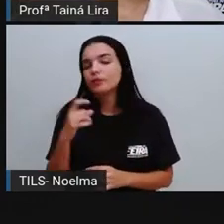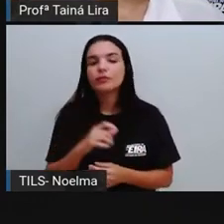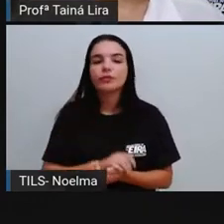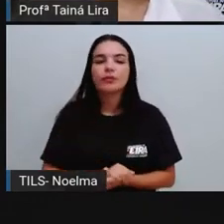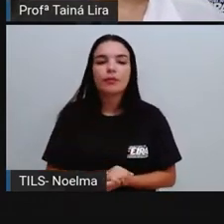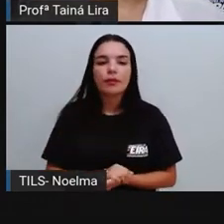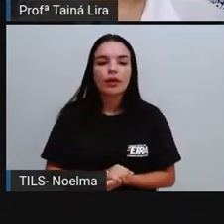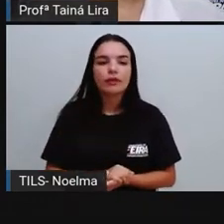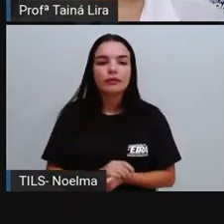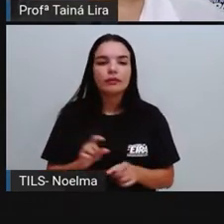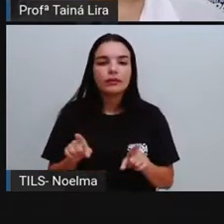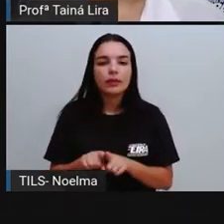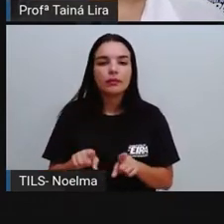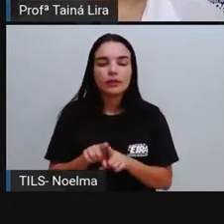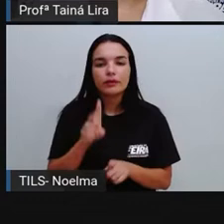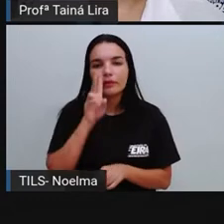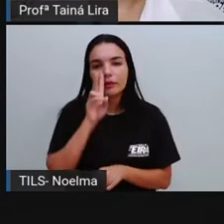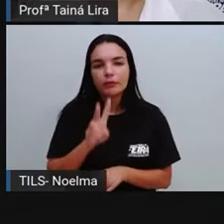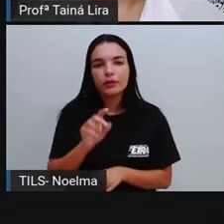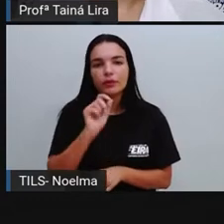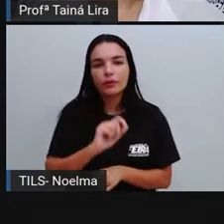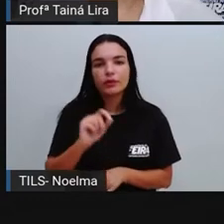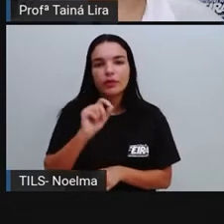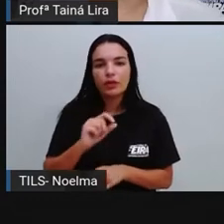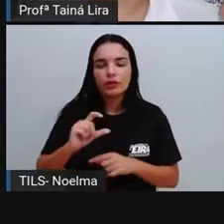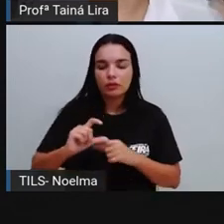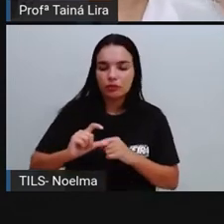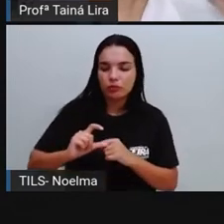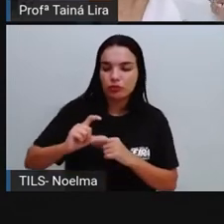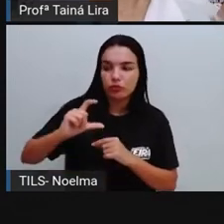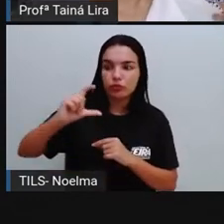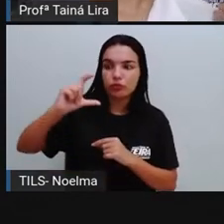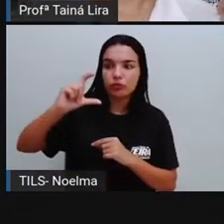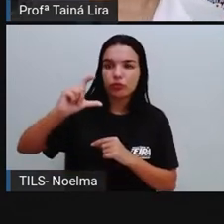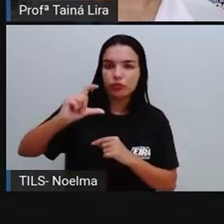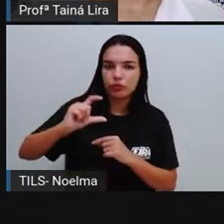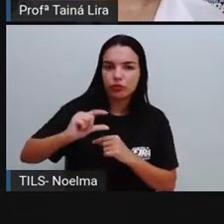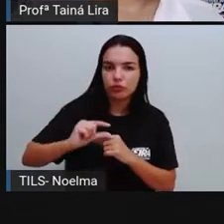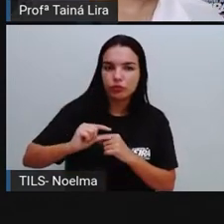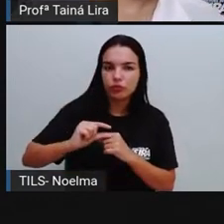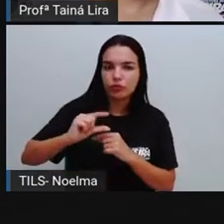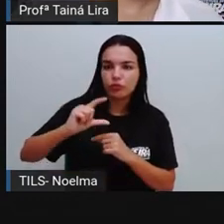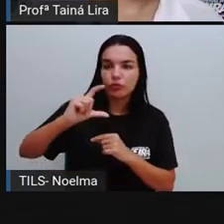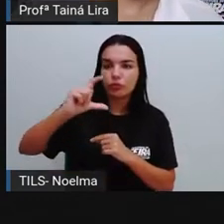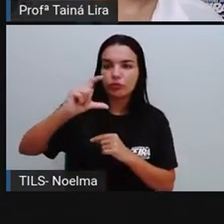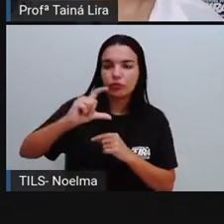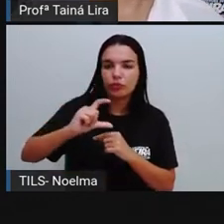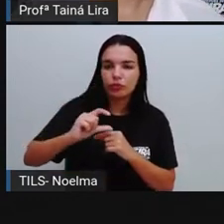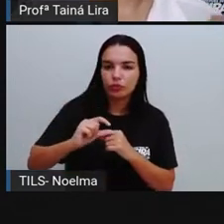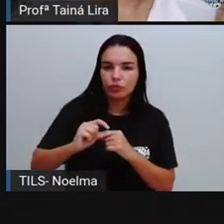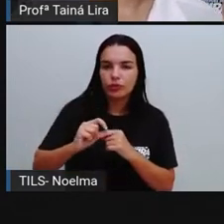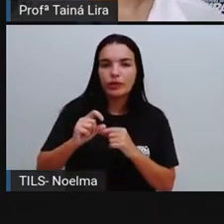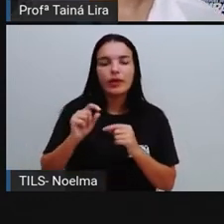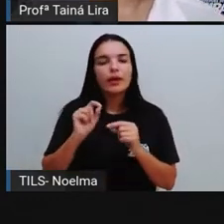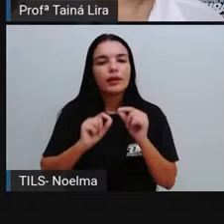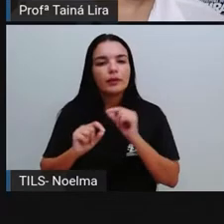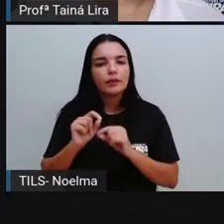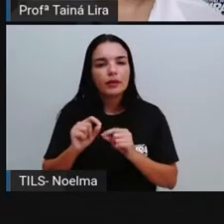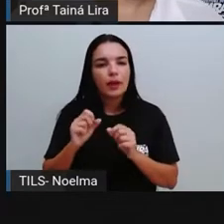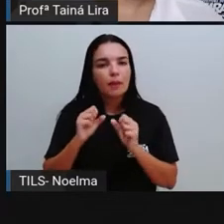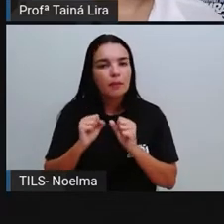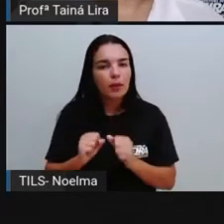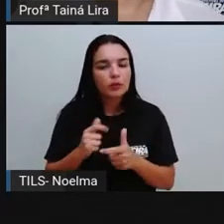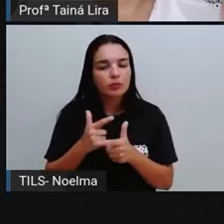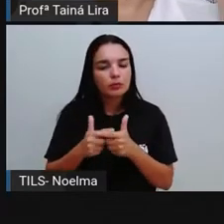a questão aí do volume do som, que pode inclusive prejudicar